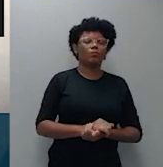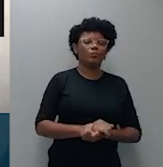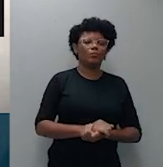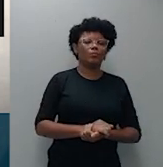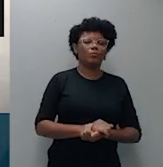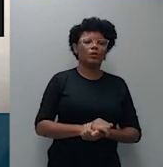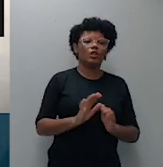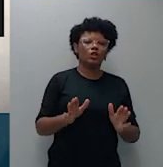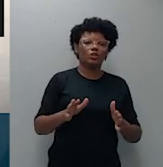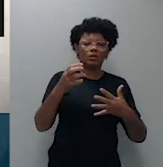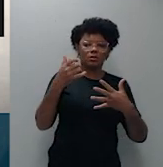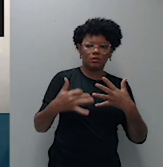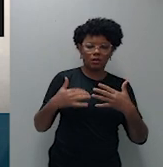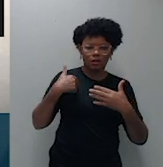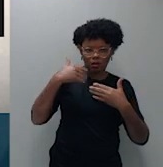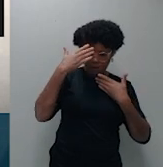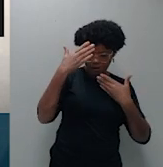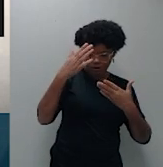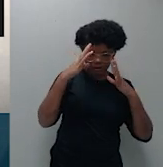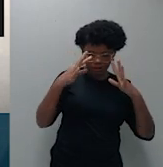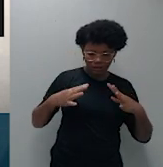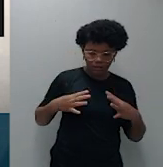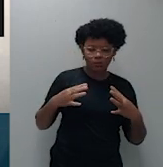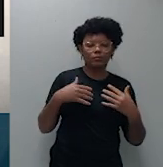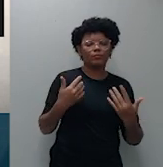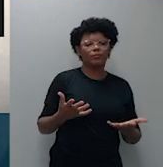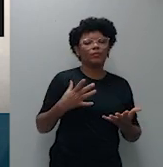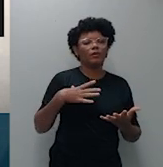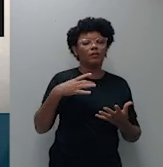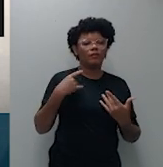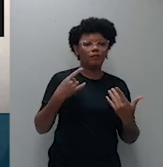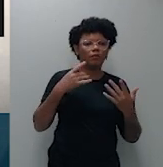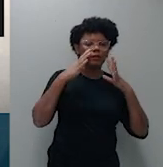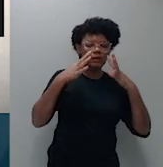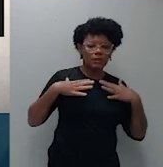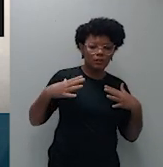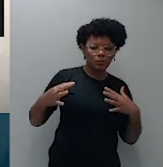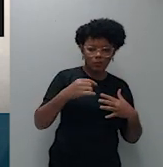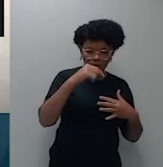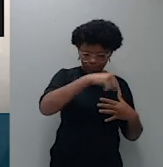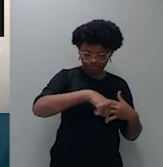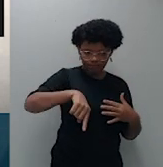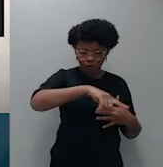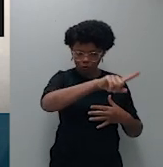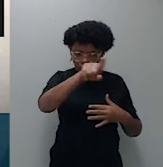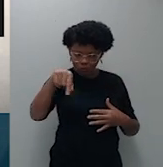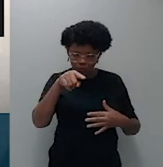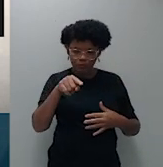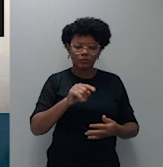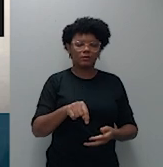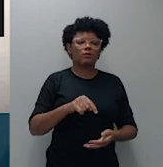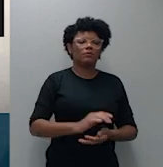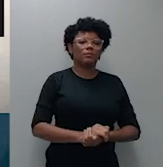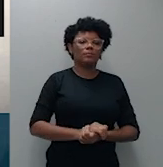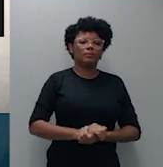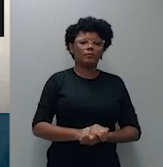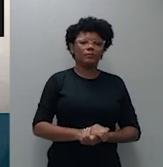antes colocados agradecendo a atenção que foi ouvido nesta corte